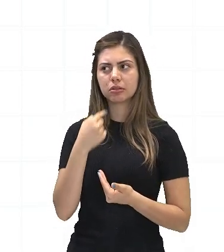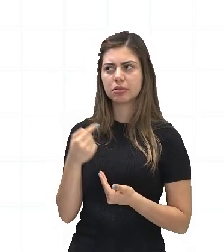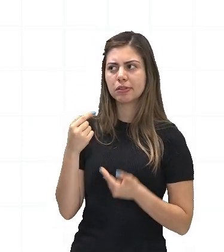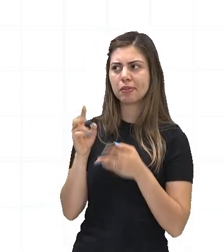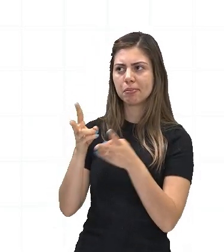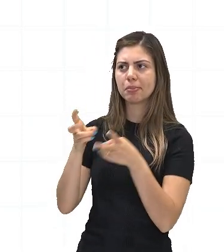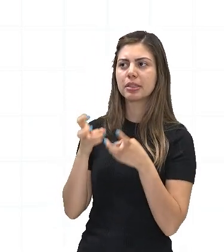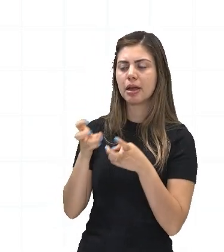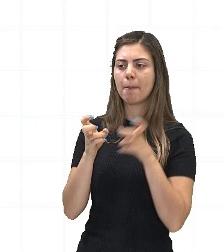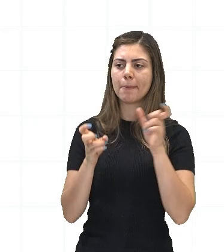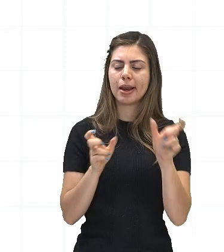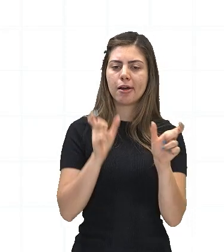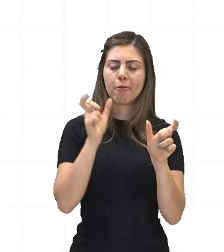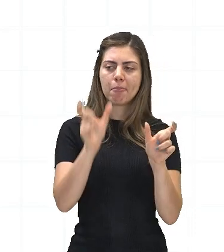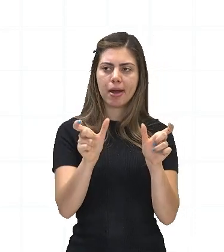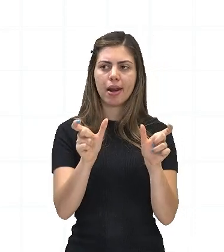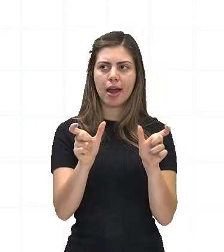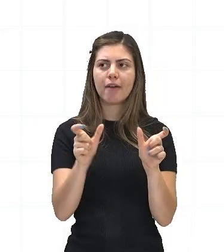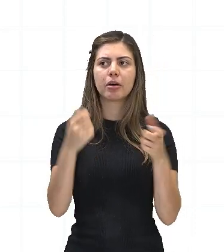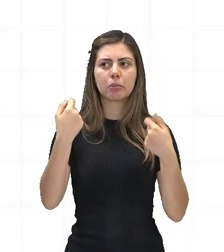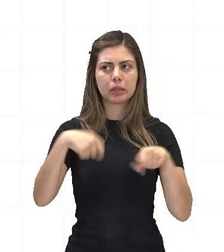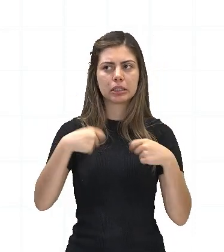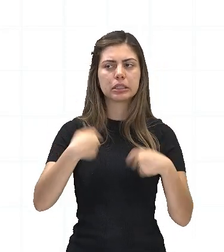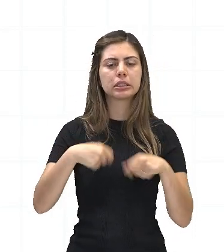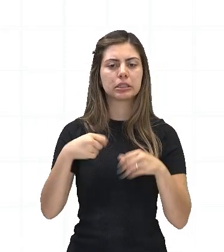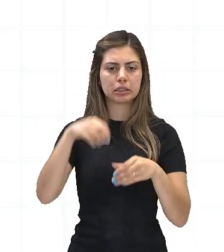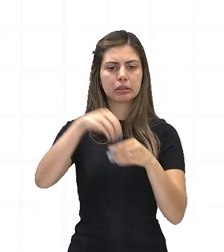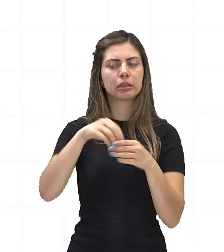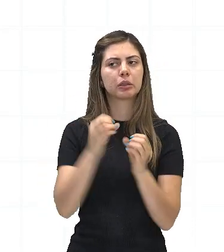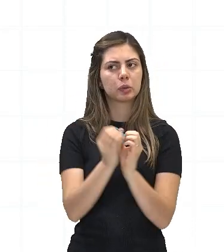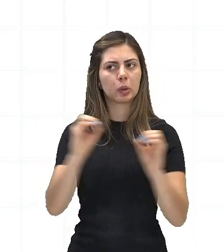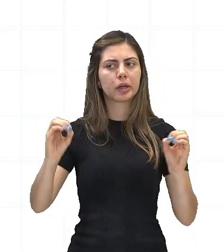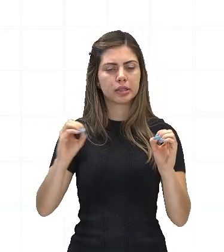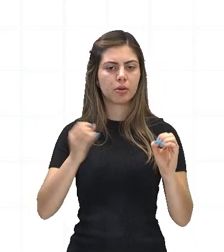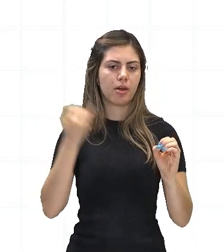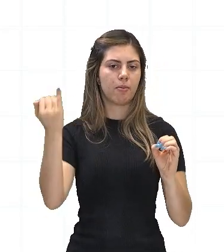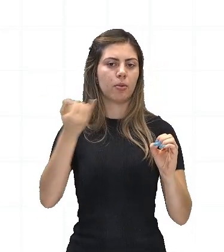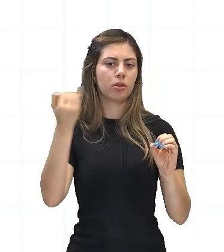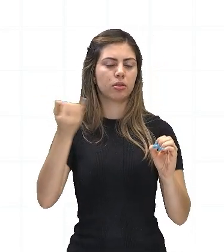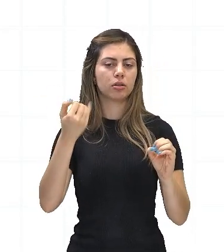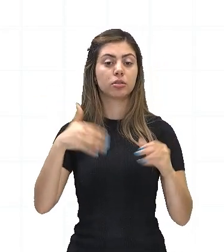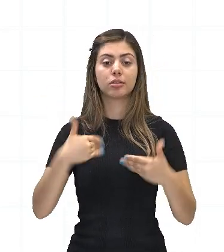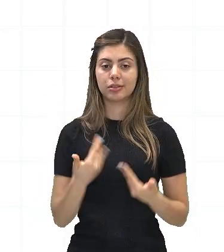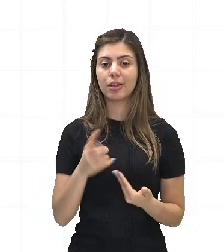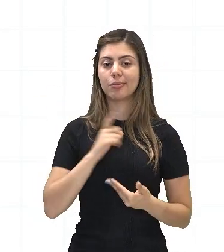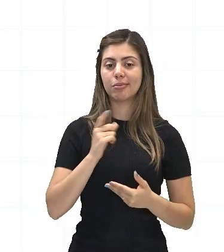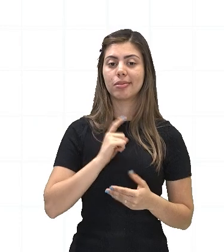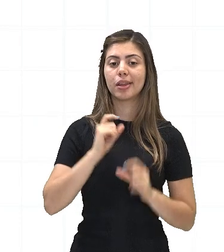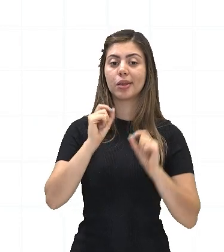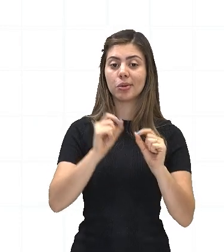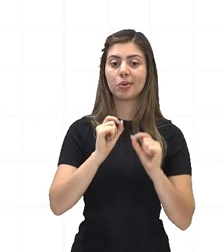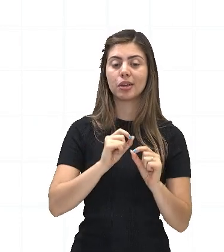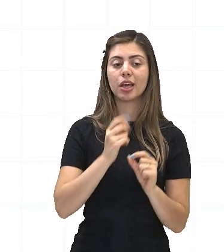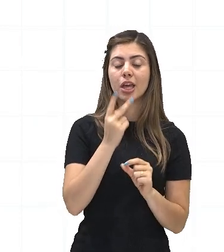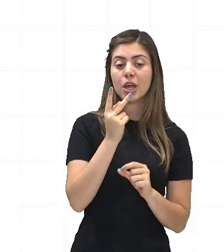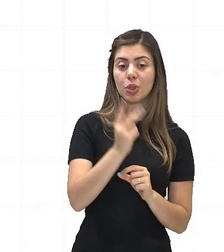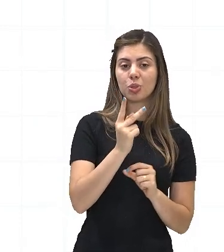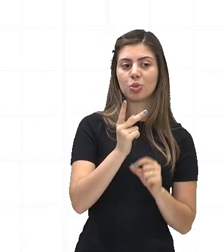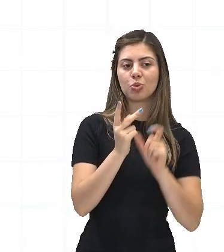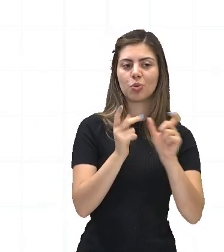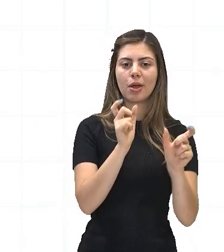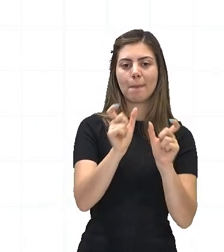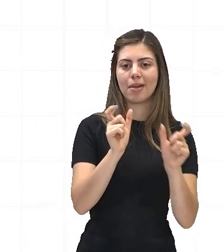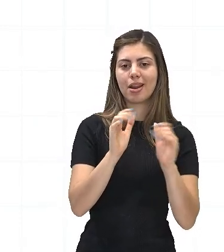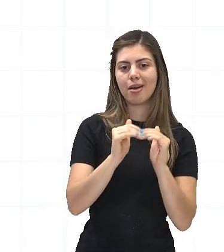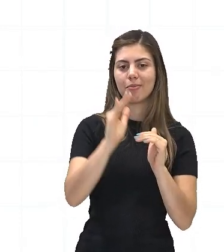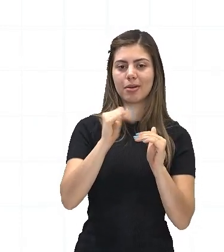palavra fauna quanto a palavra flora são núcleos do meu sujeito. Então, eu tenho 2 núcleos. E aí, se eu tenho 2 núcleos, como